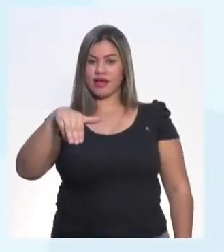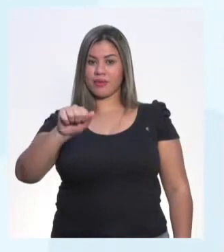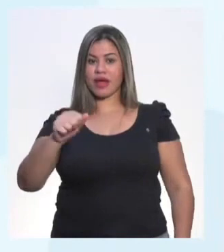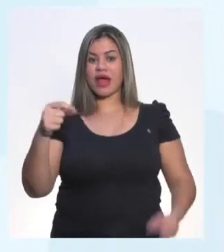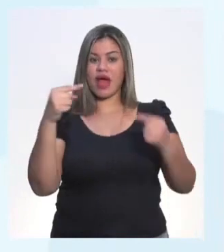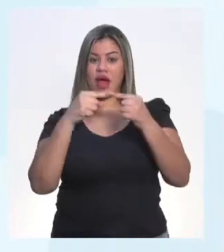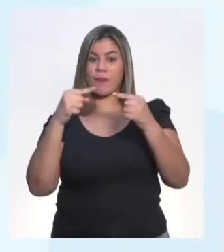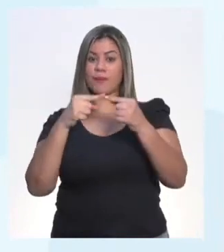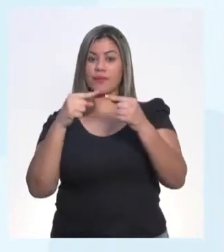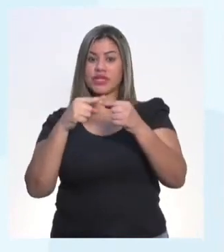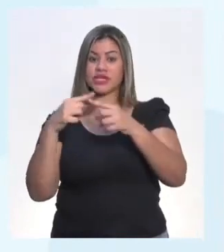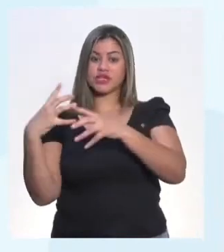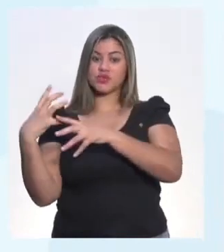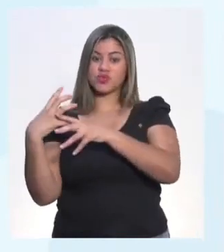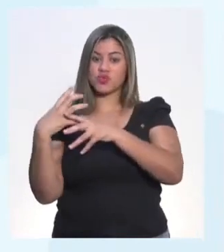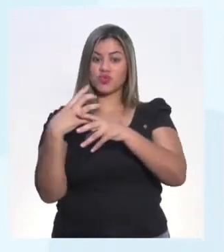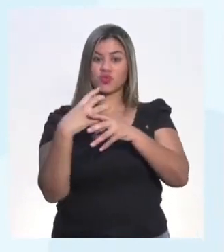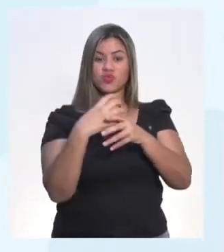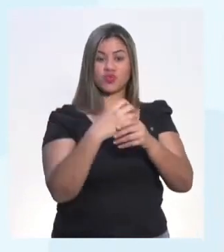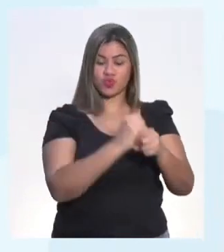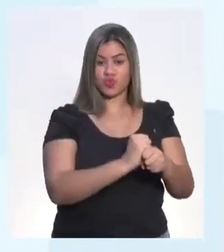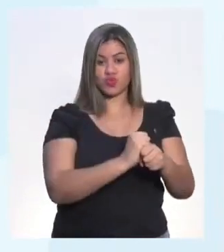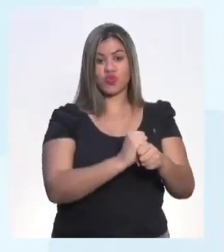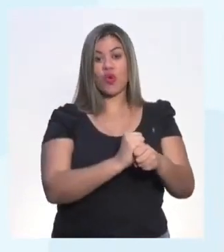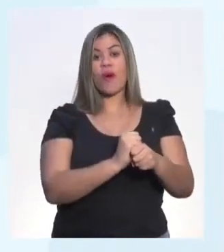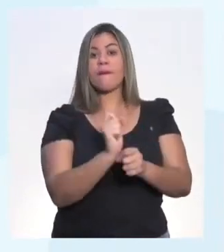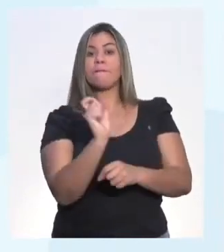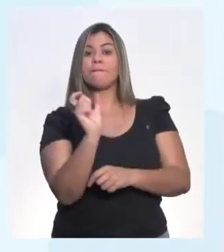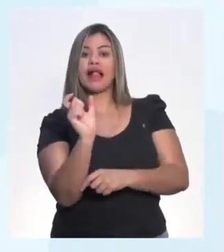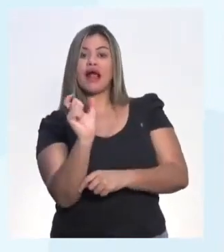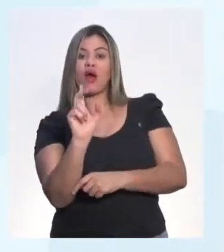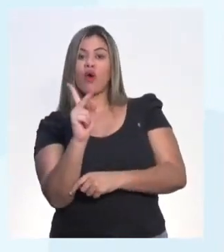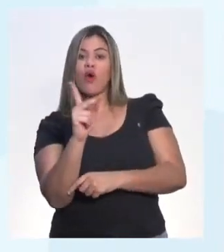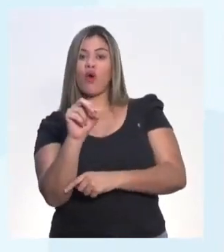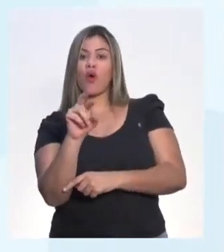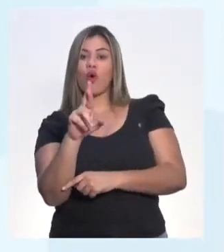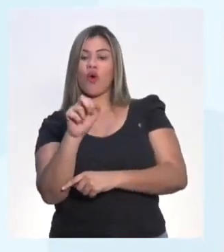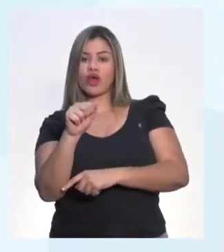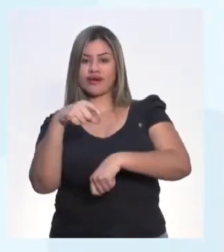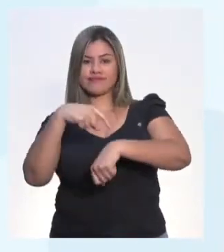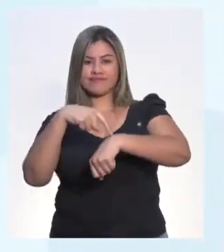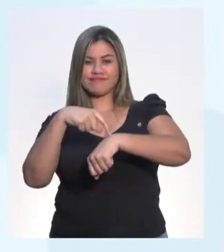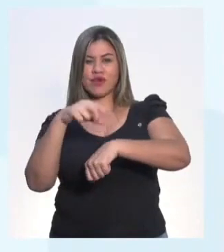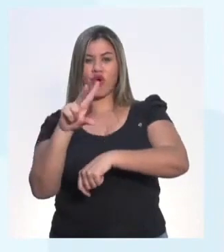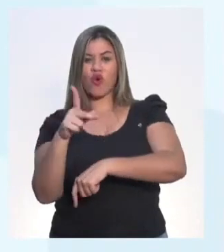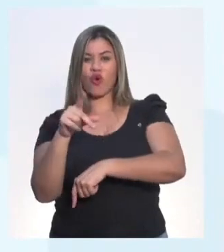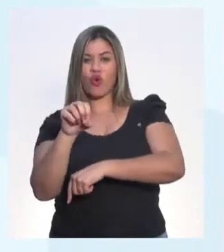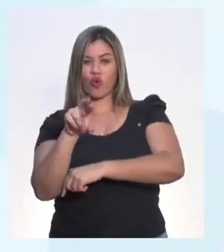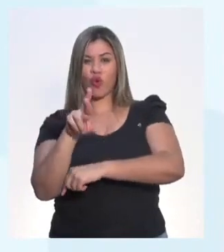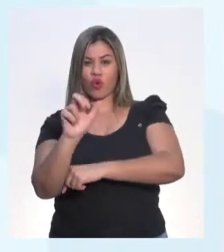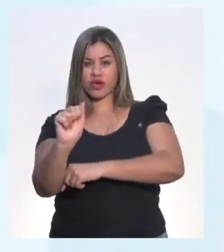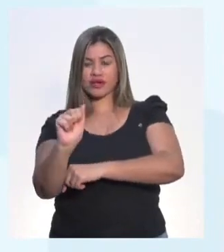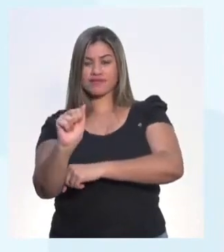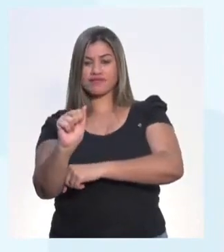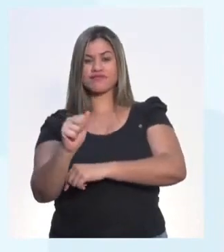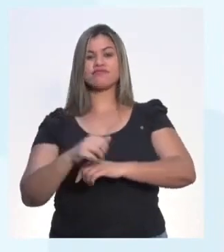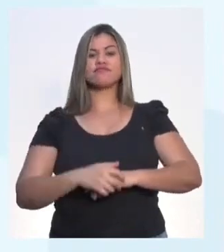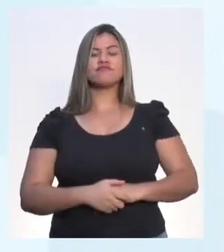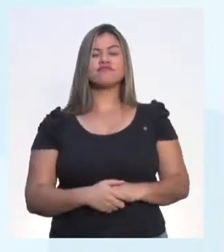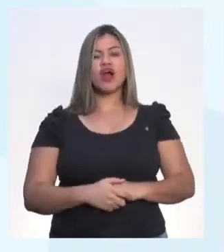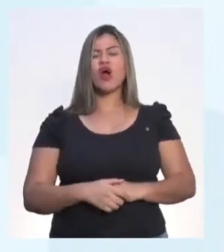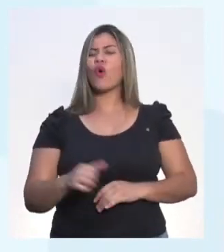qual é o total de anagramas da palavra hora? Muito bem, a